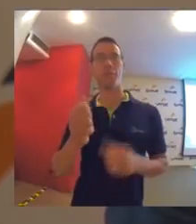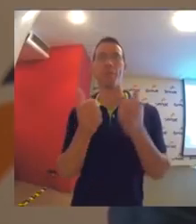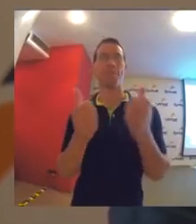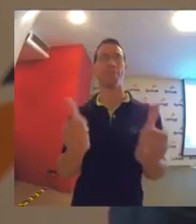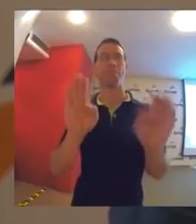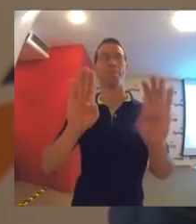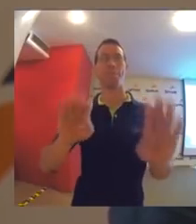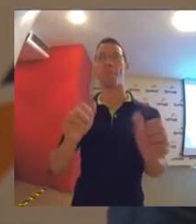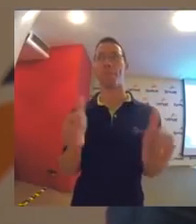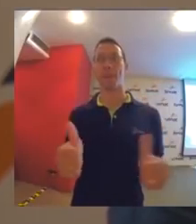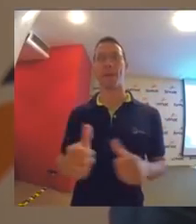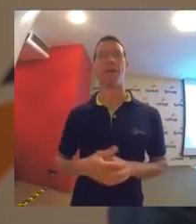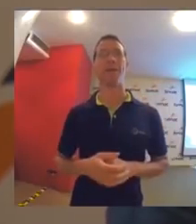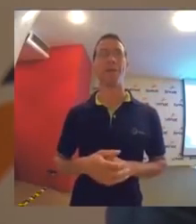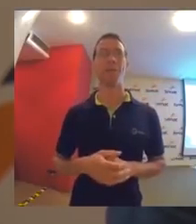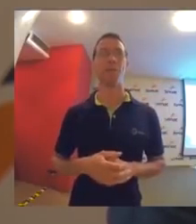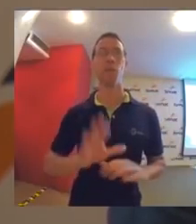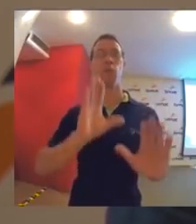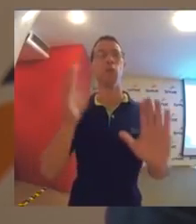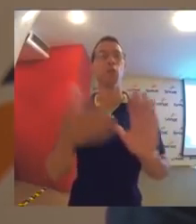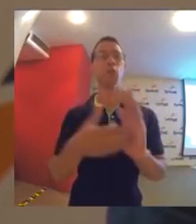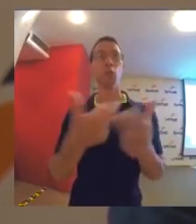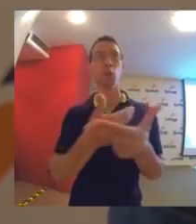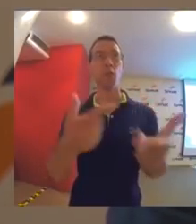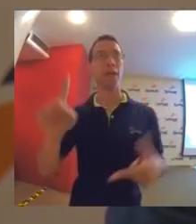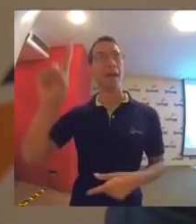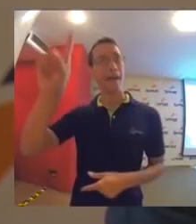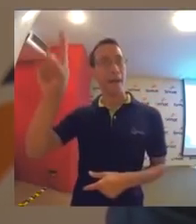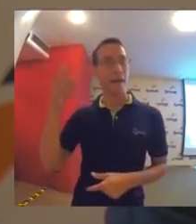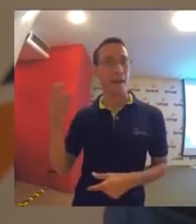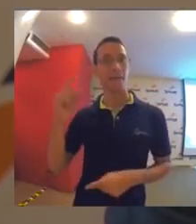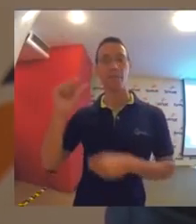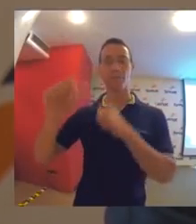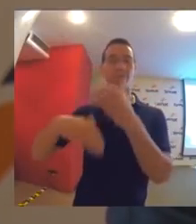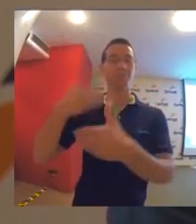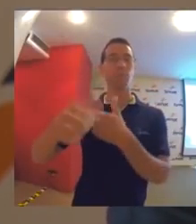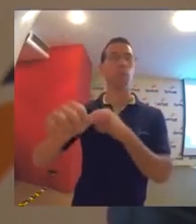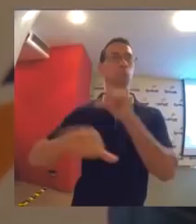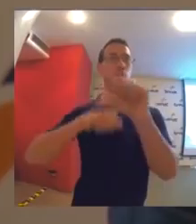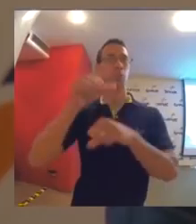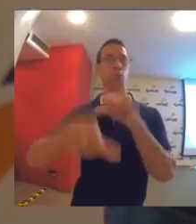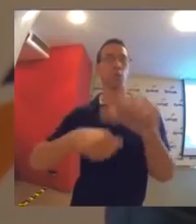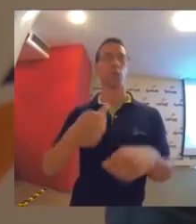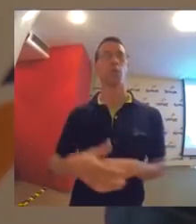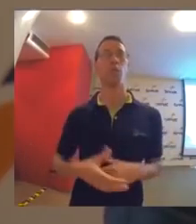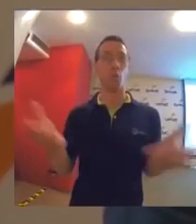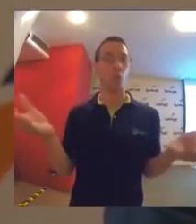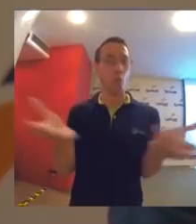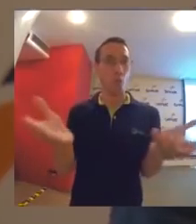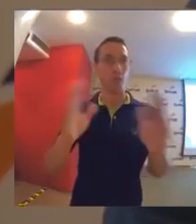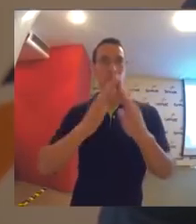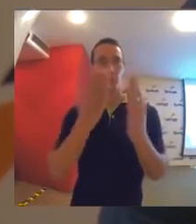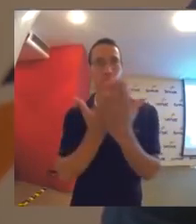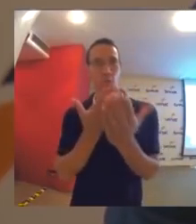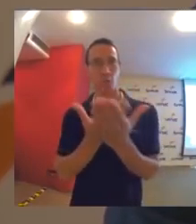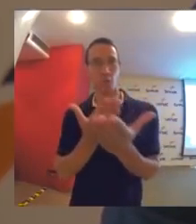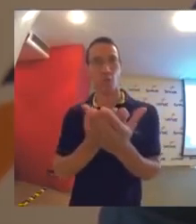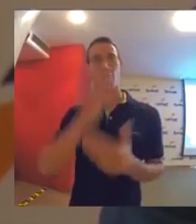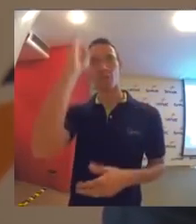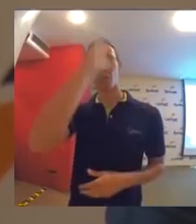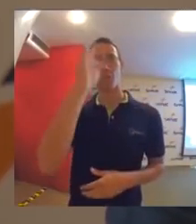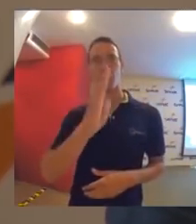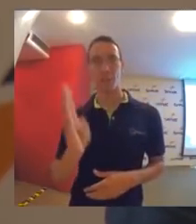Partimos com tudo aquilo que éramos para aquilo que foi preciso ser. Hoje esta escola, uma escola